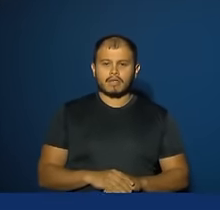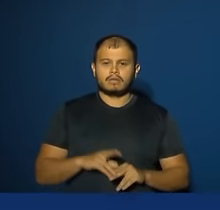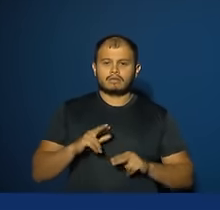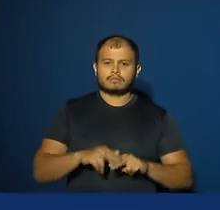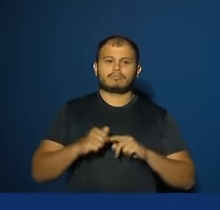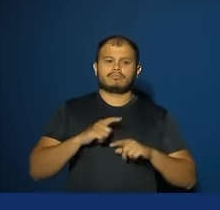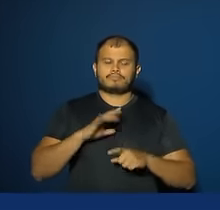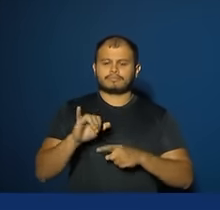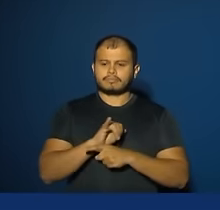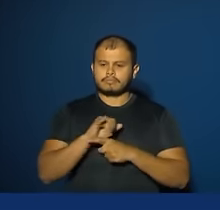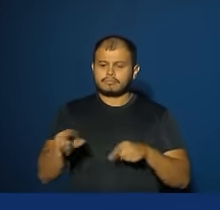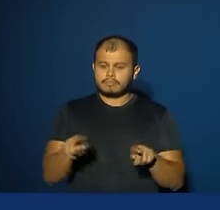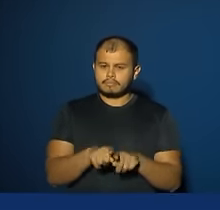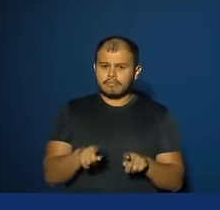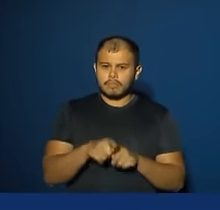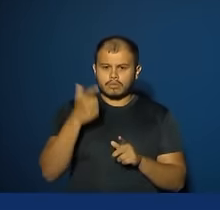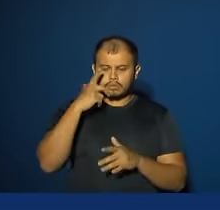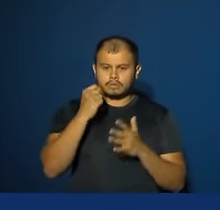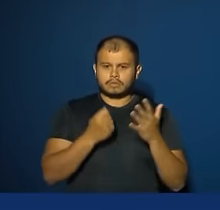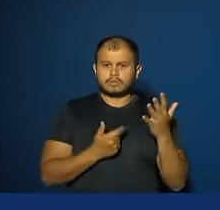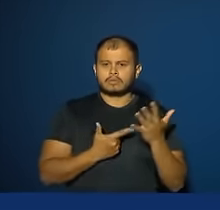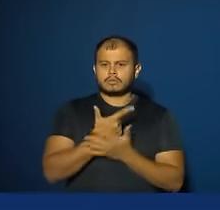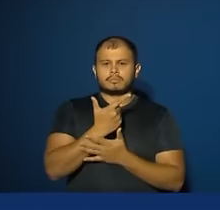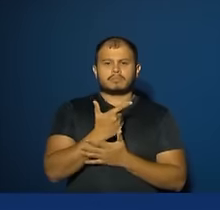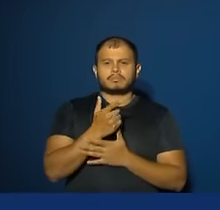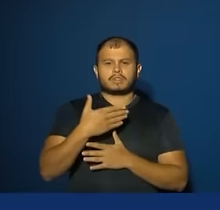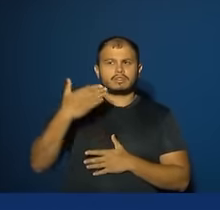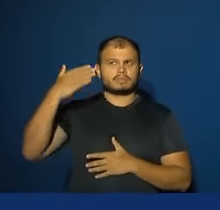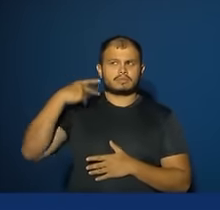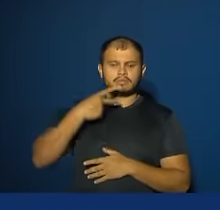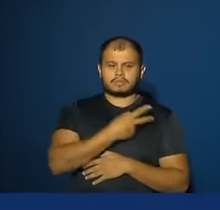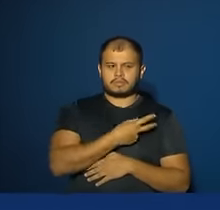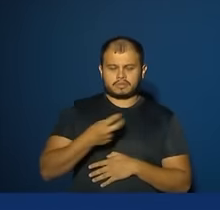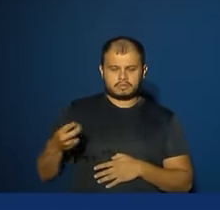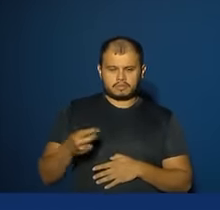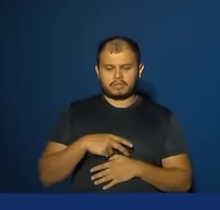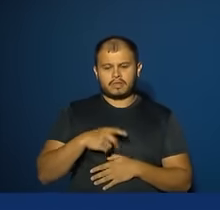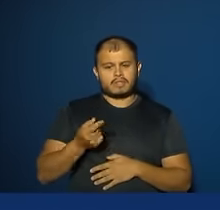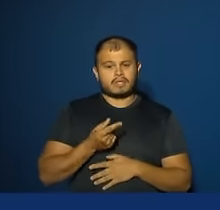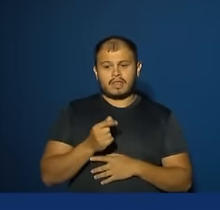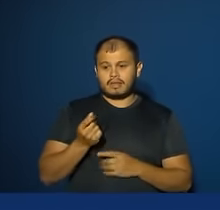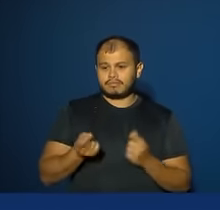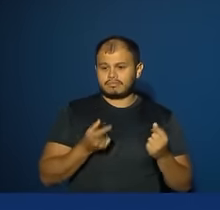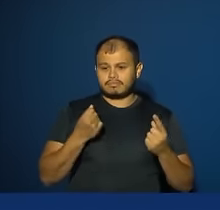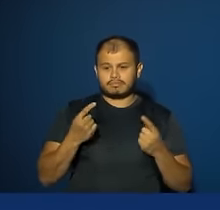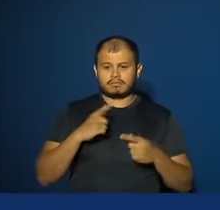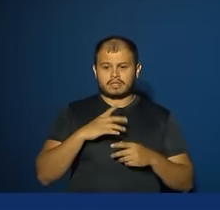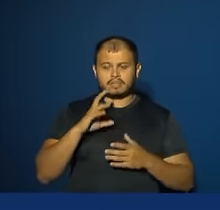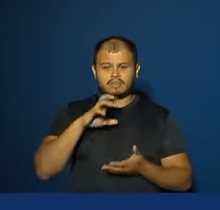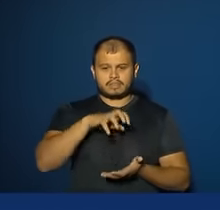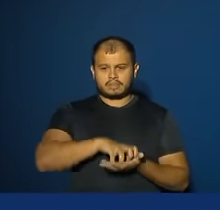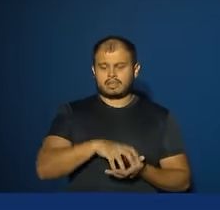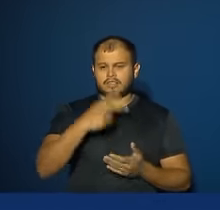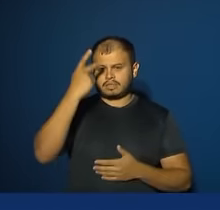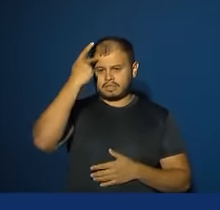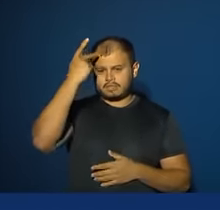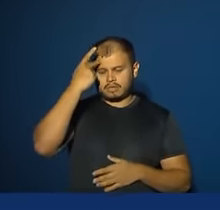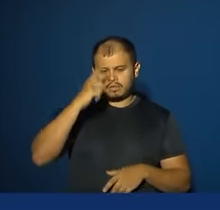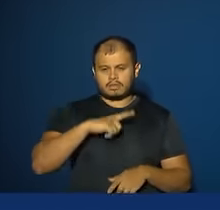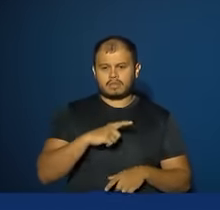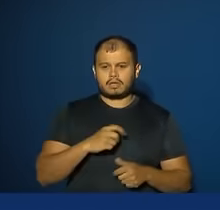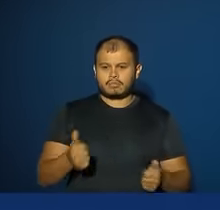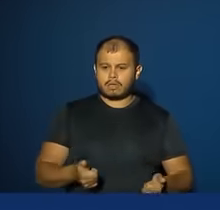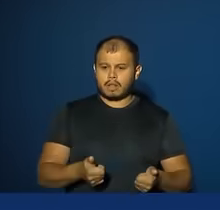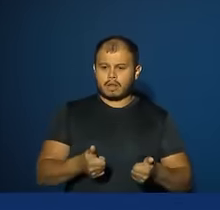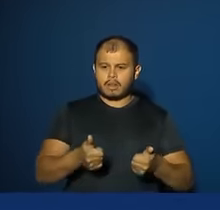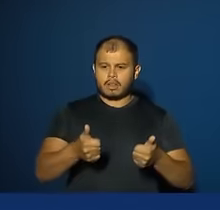investidor estratégico, a oportunidade de comprar uma Eletropaulo nos anos 2000, quer dizer, um ativo raro, verdade, grande, no centro de São Paulo, num setor cuja regulação está